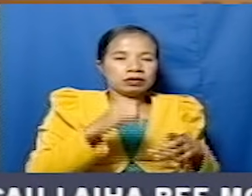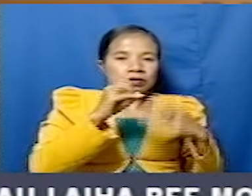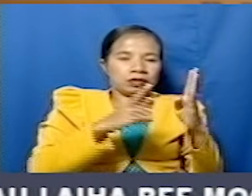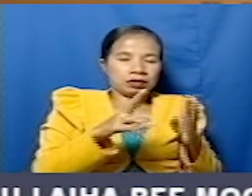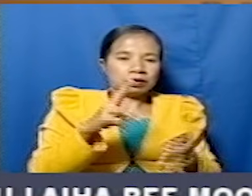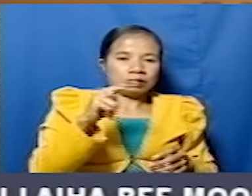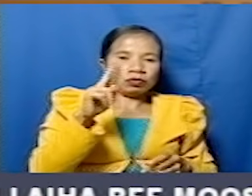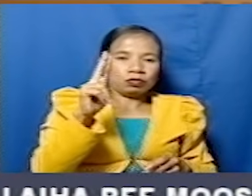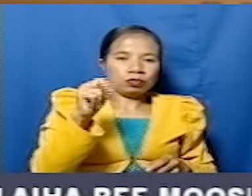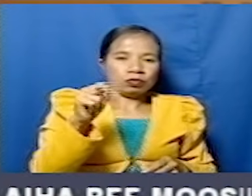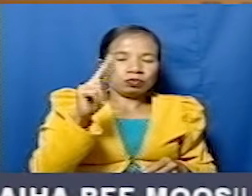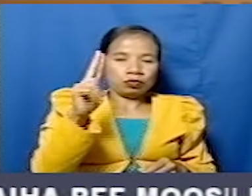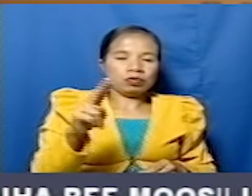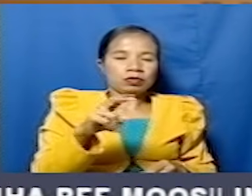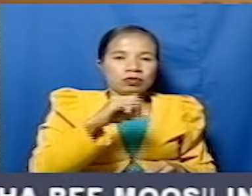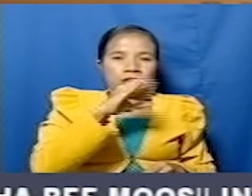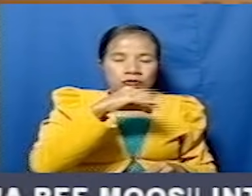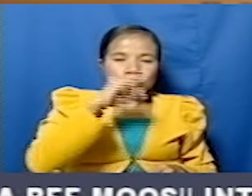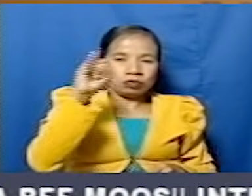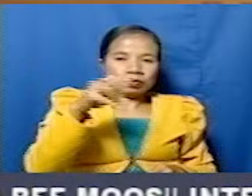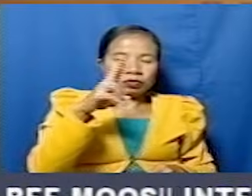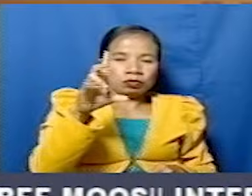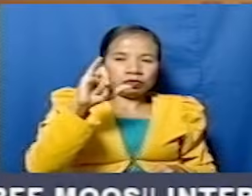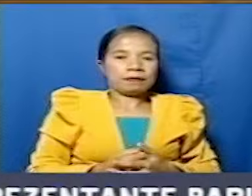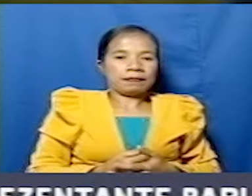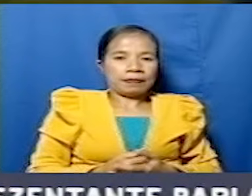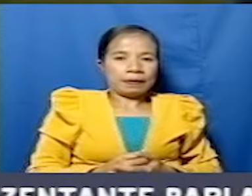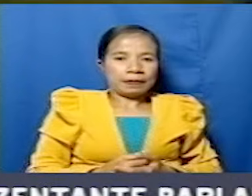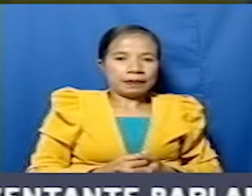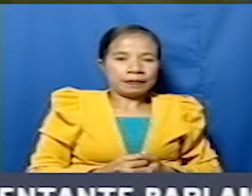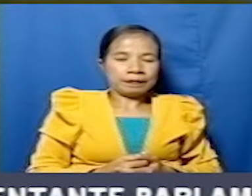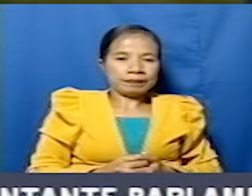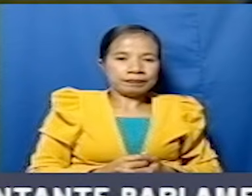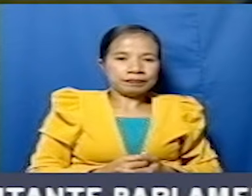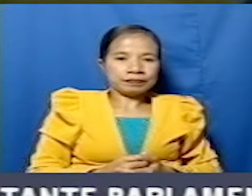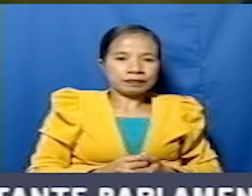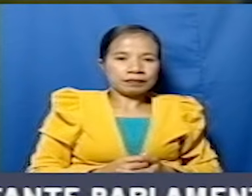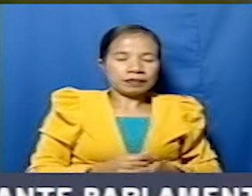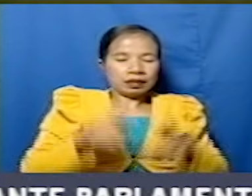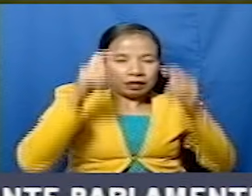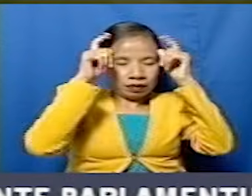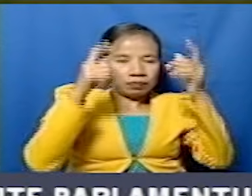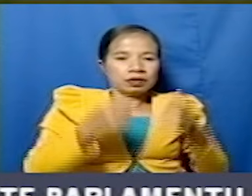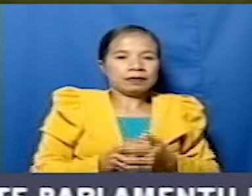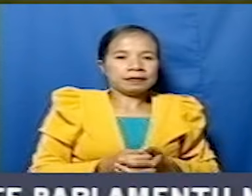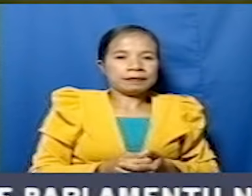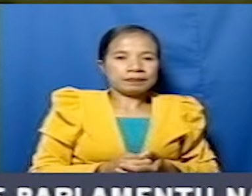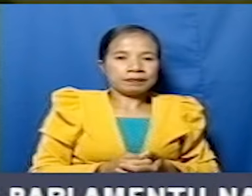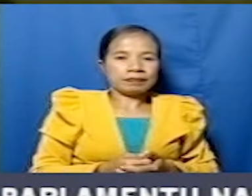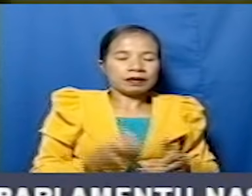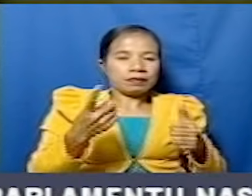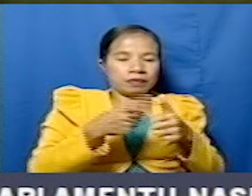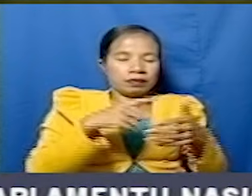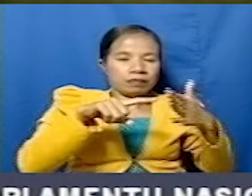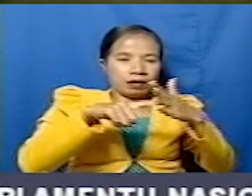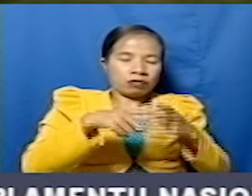de Jesus e a suai covalima. Halo Kalandia, Nuno Saldanha. Marca história da Timor-Leste. E a NB, Timor-Leste, pela primeira vez,